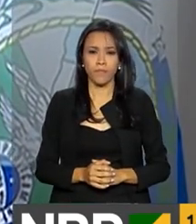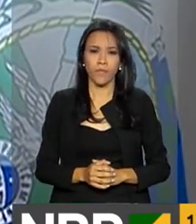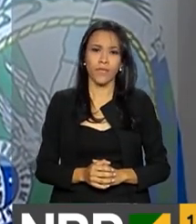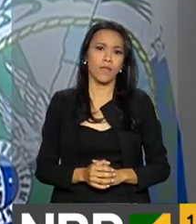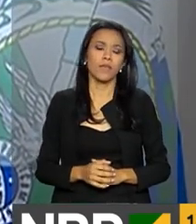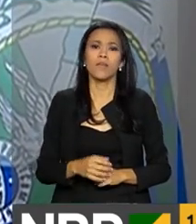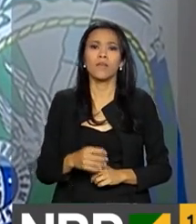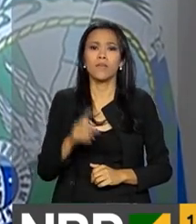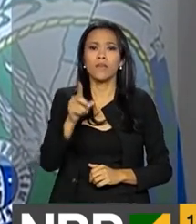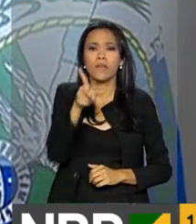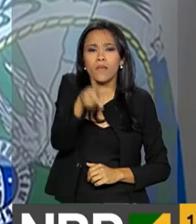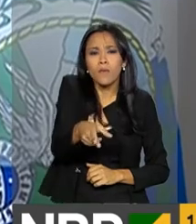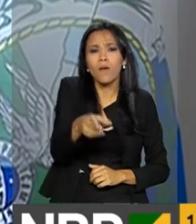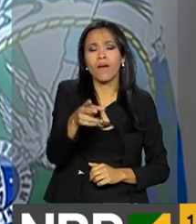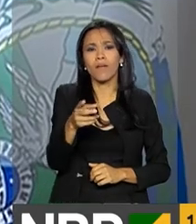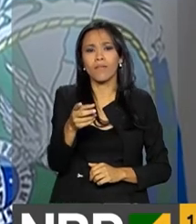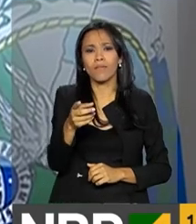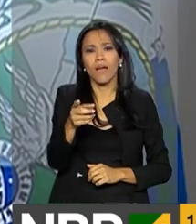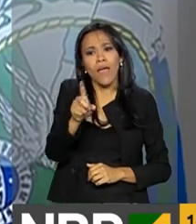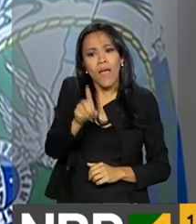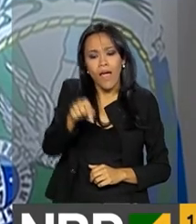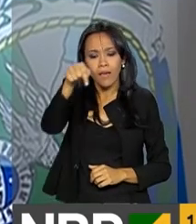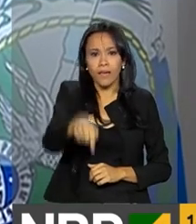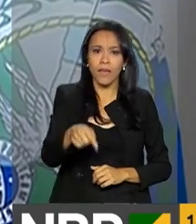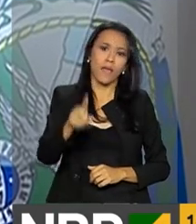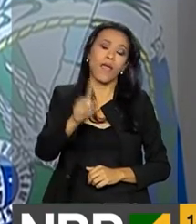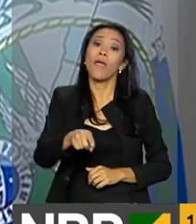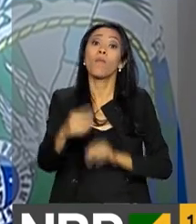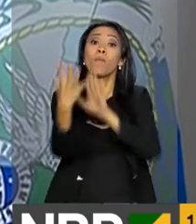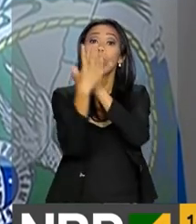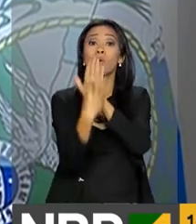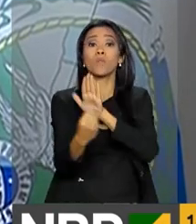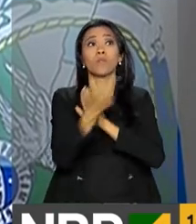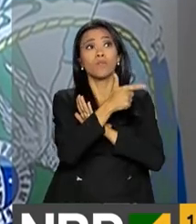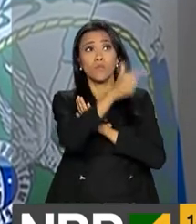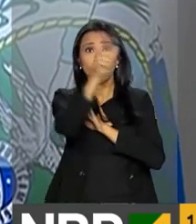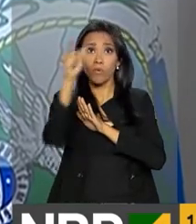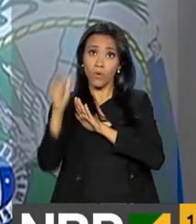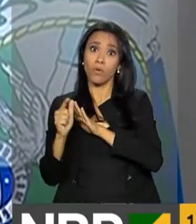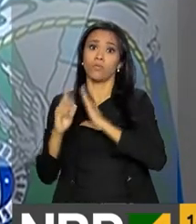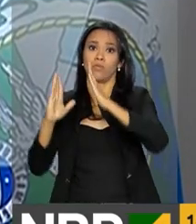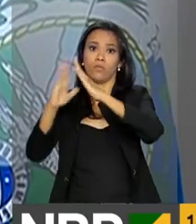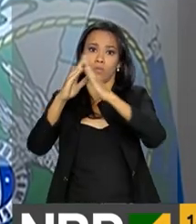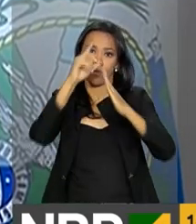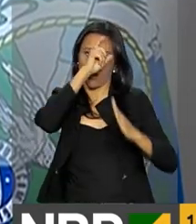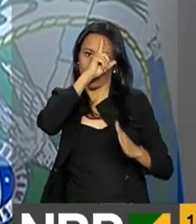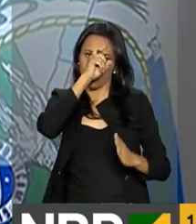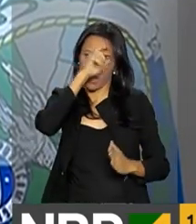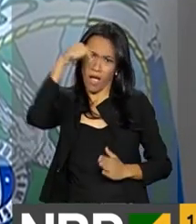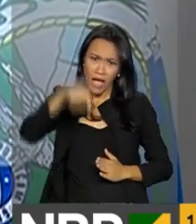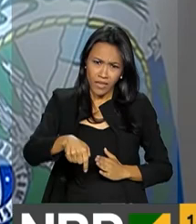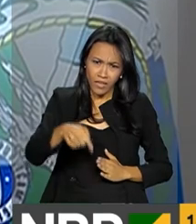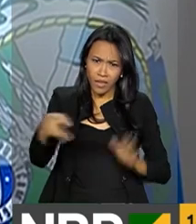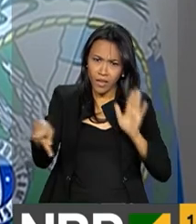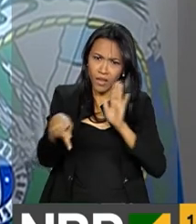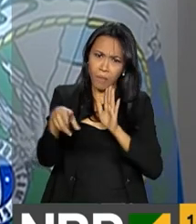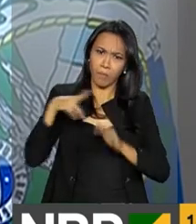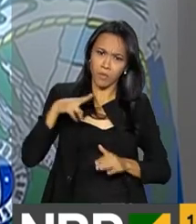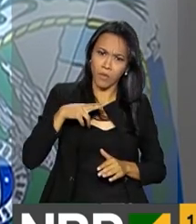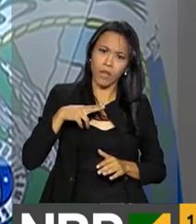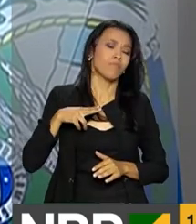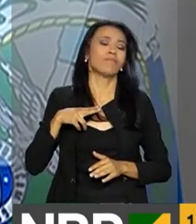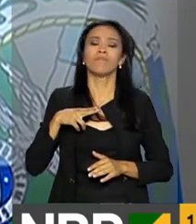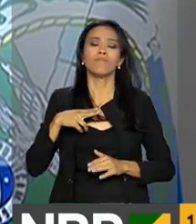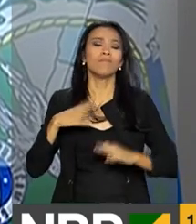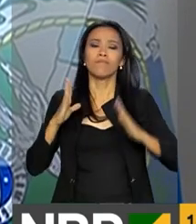E sobre ser ponte, ainda pode servir de exemplo para outros tantos hospitais, porque, convenhamos, este não é um hospital privado, este é um hospital público, né?